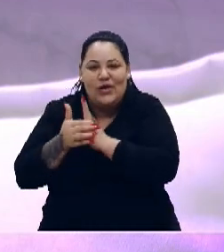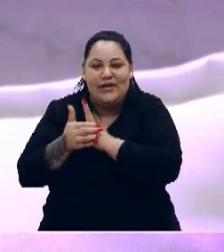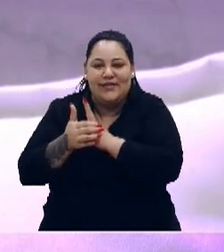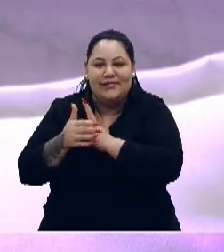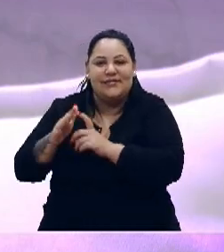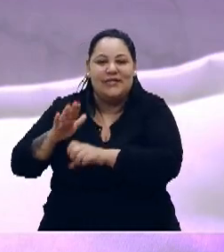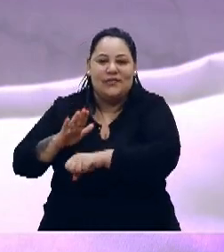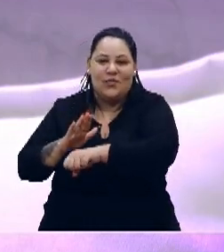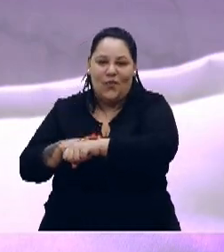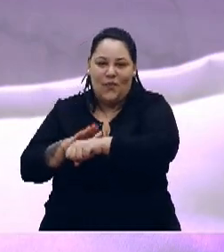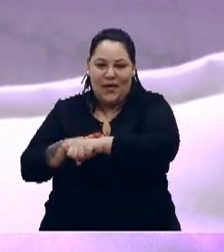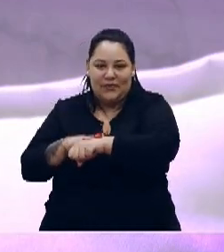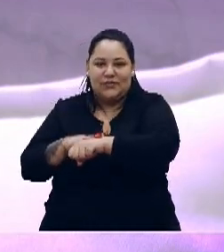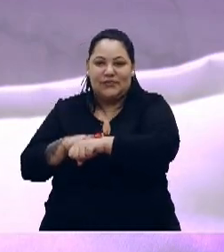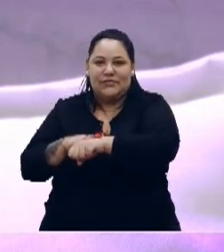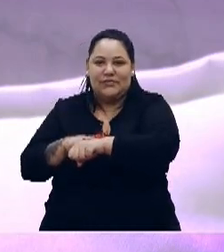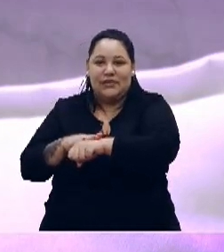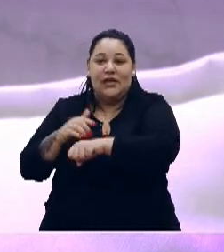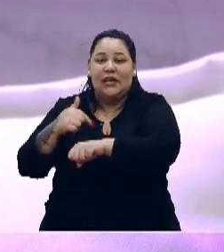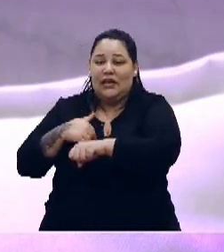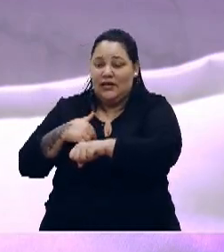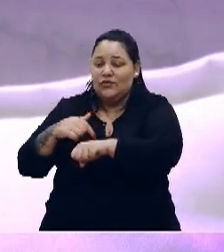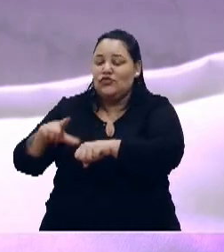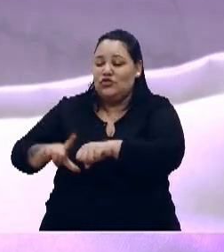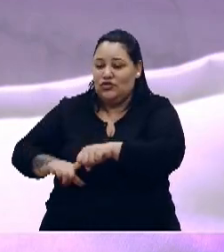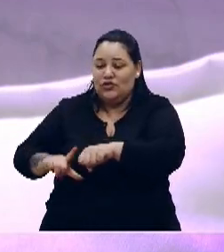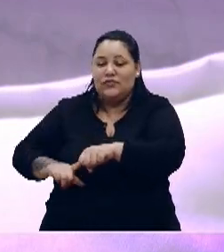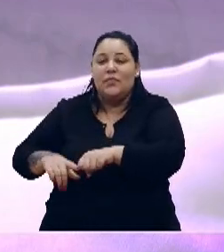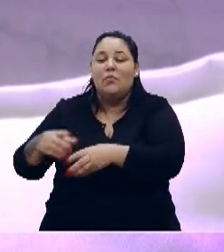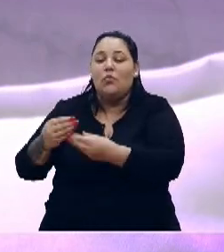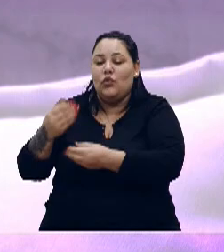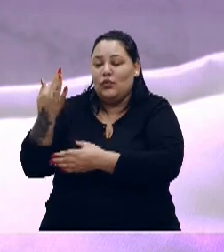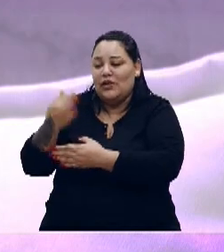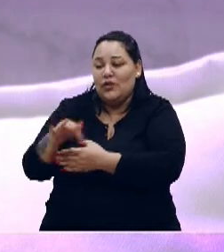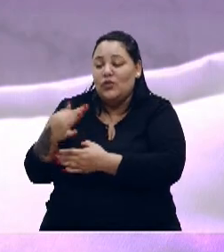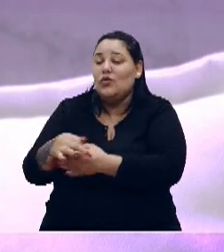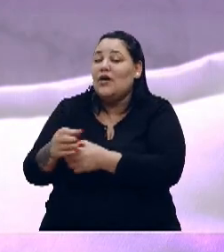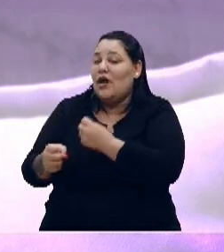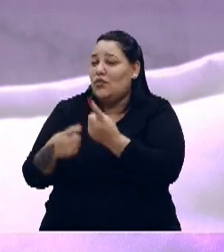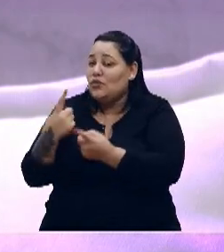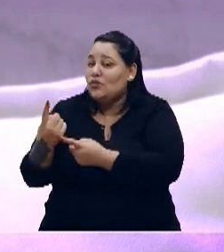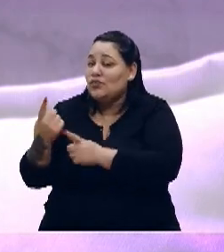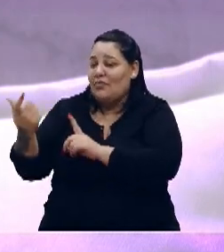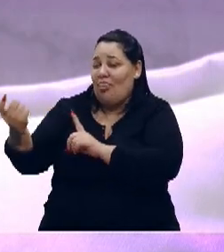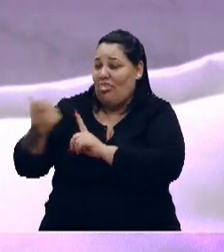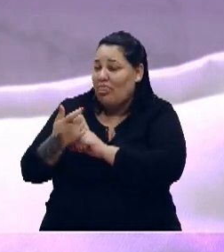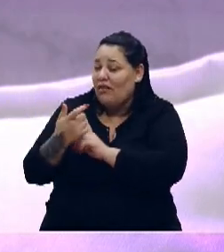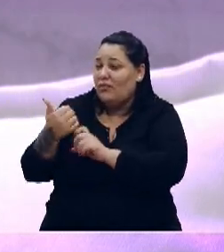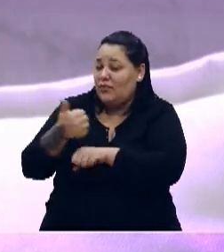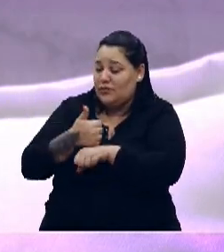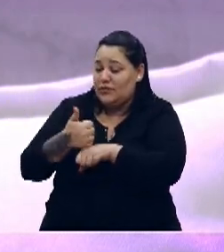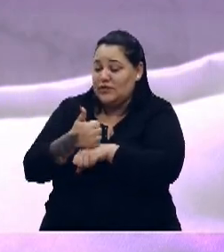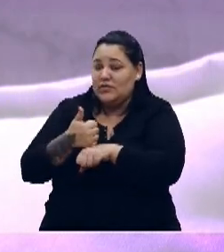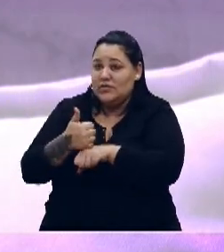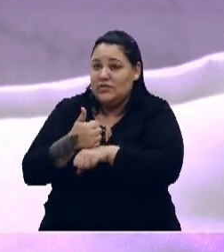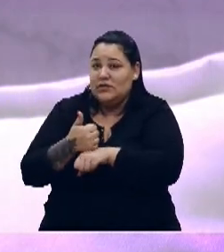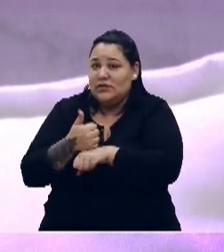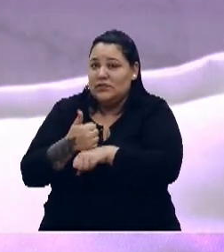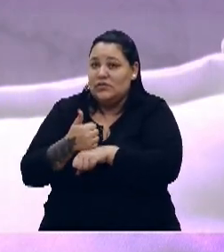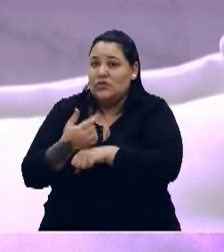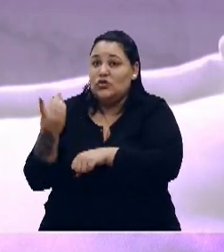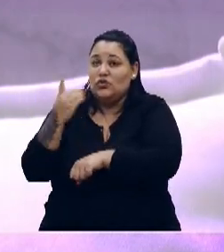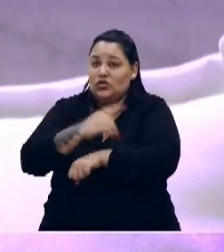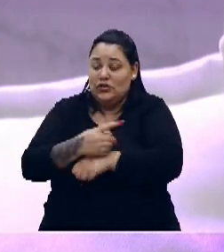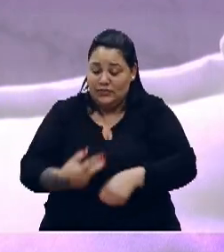né? Eu fui muito, muito, muito machucada por profissionais. Inclusive, no dia da minha aspiração intrauterina, eu vivi o